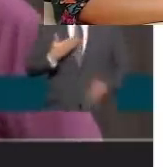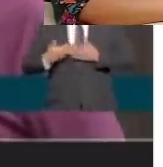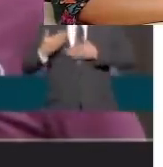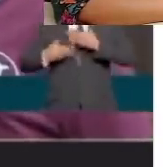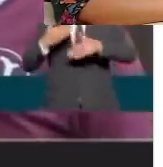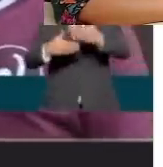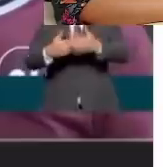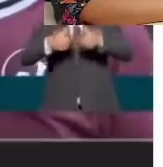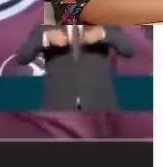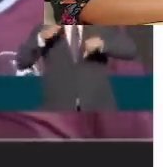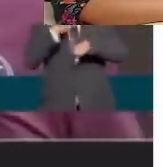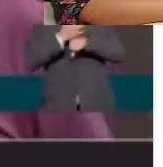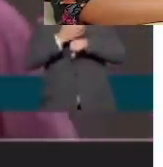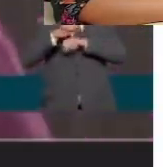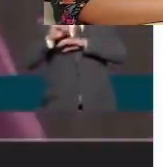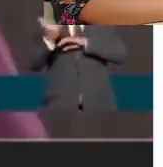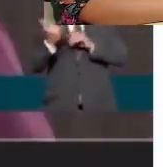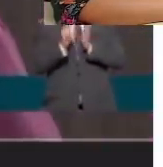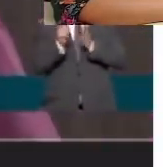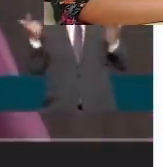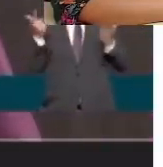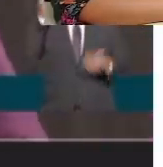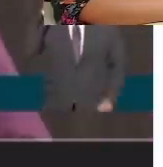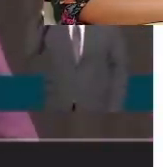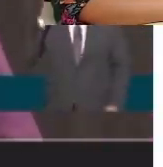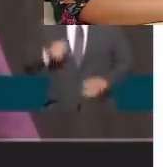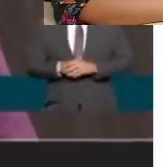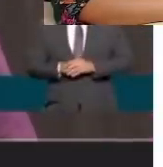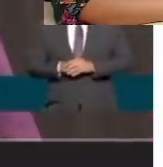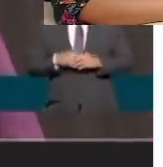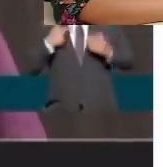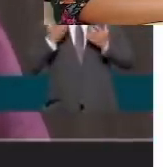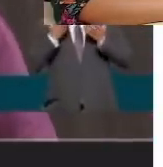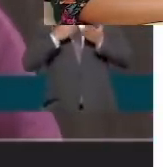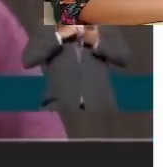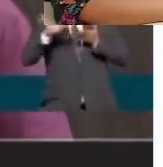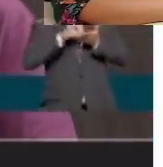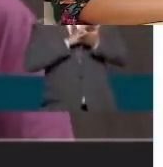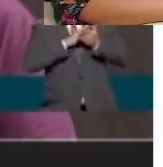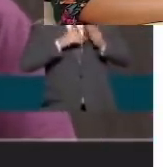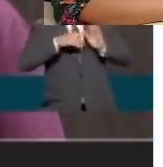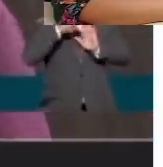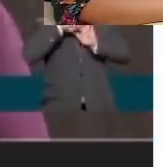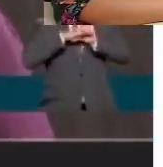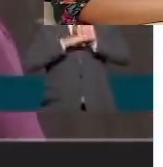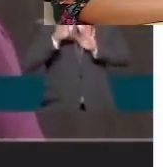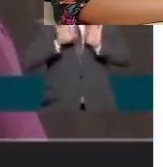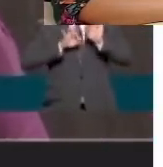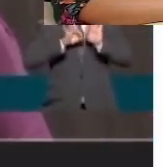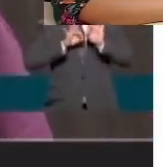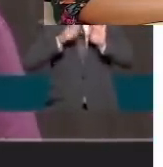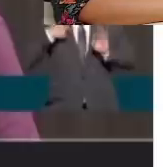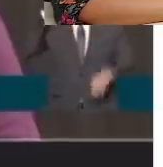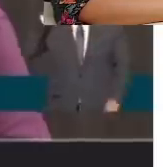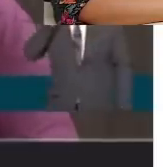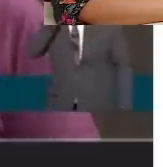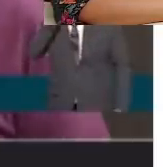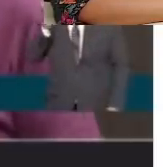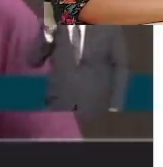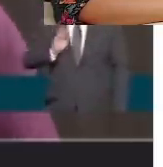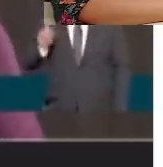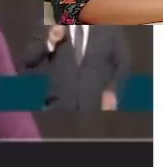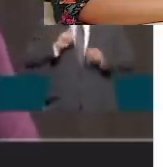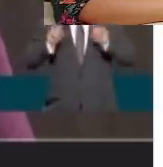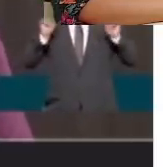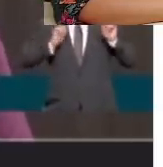todos de férias, aproveitando a Folha de São Paulo, porque sancionar um projeto da determinação da Folha não é fácil. Por quê? Tem